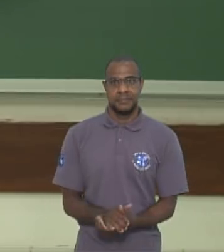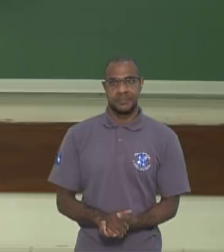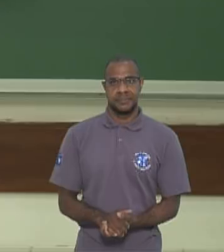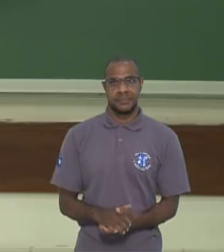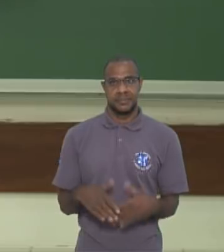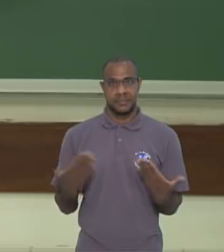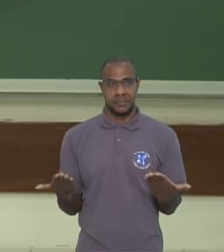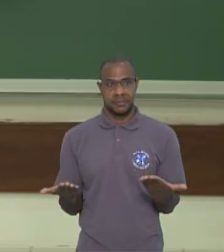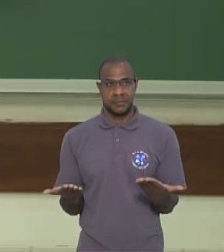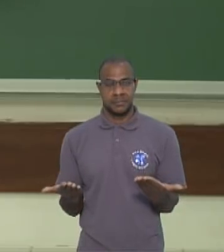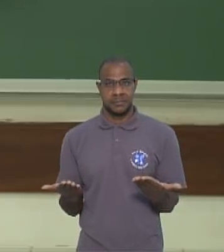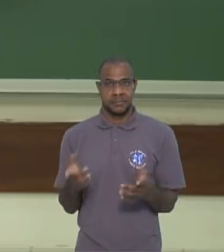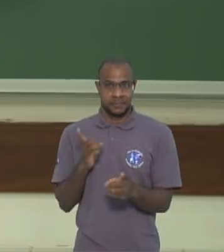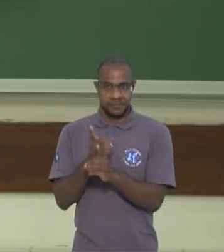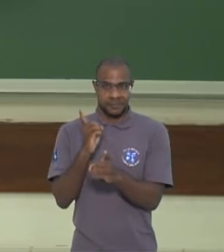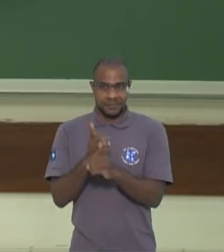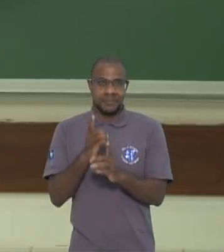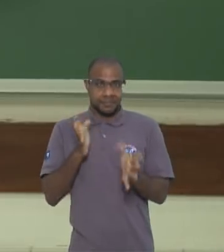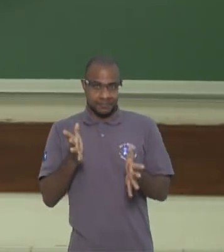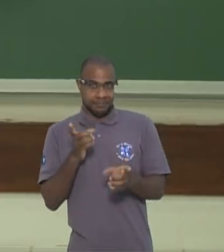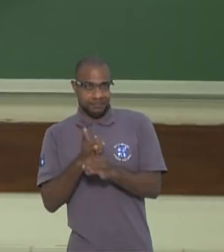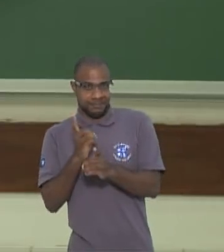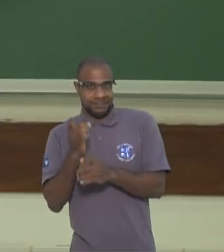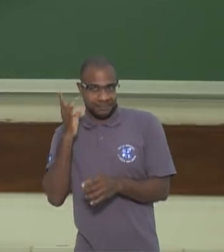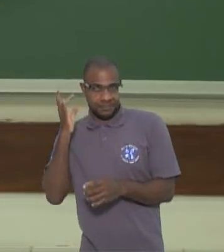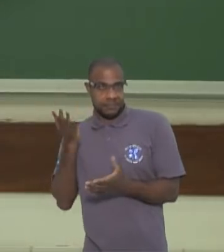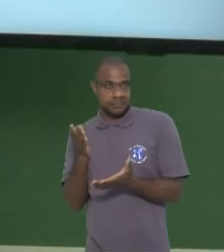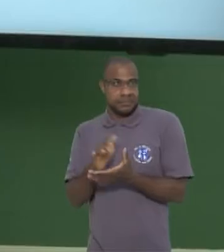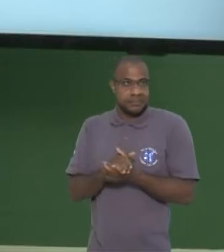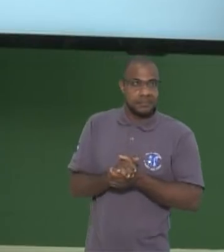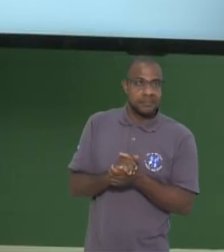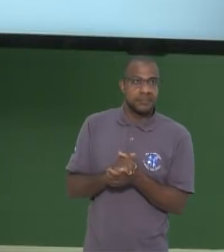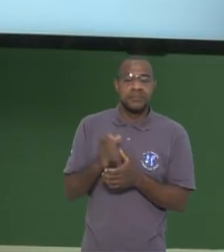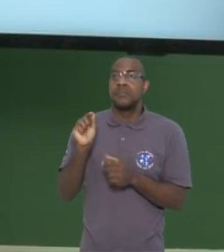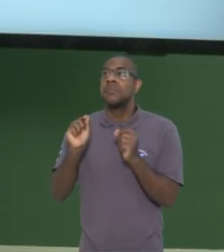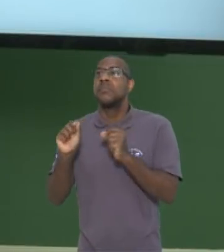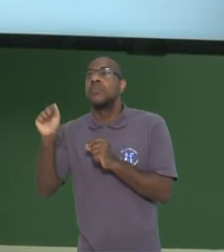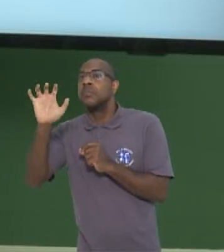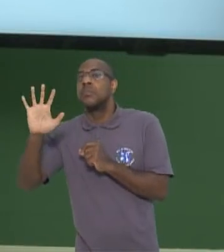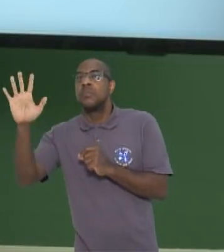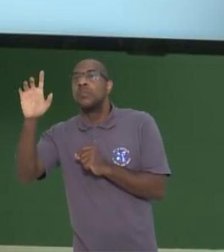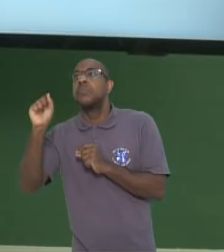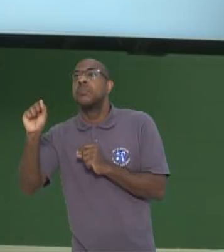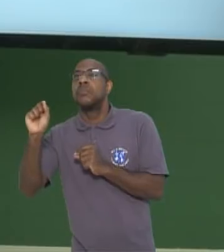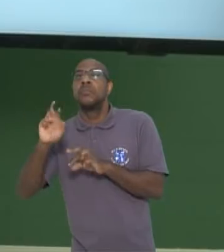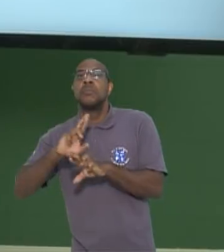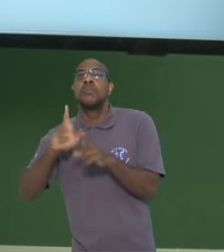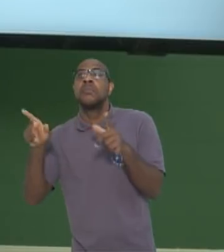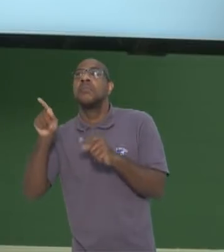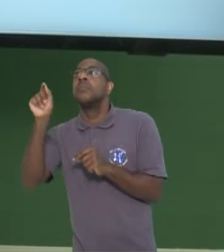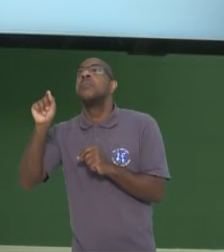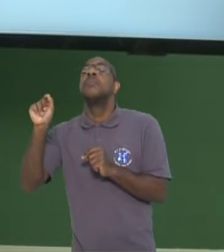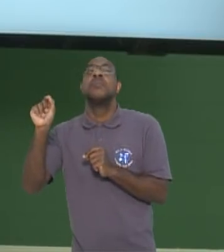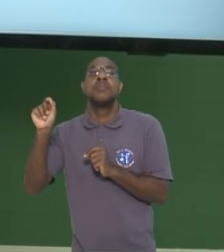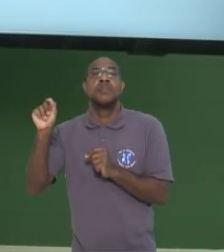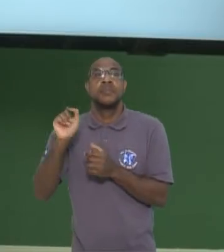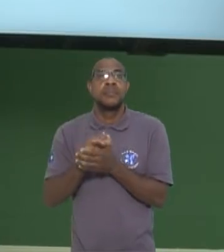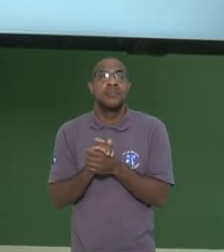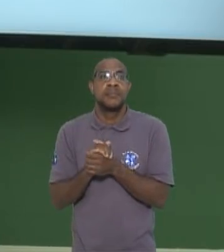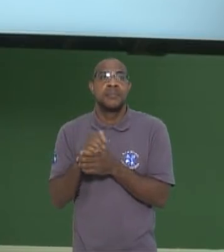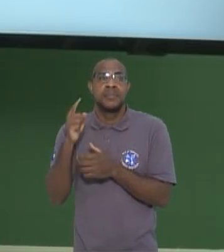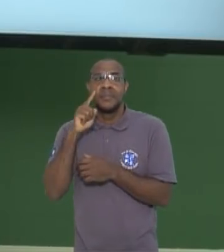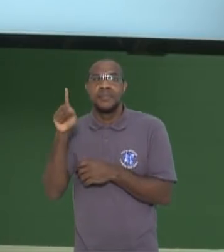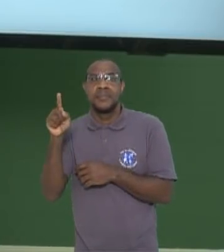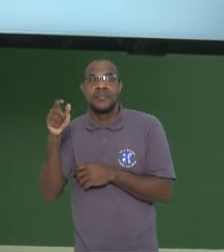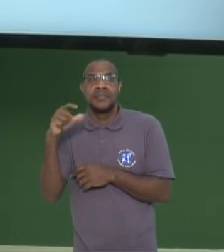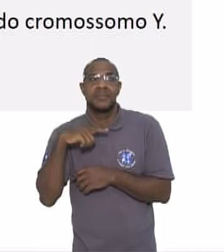E aí, gente, foi fácil de achar? Então vamos ver lá, o que tem de errado aqui? O que tem de que não é normal de um cariótipo? Vocês viram aqui que o 13